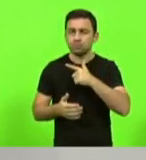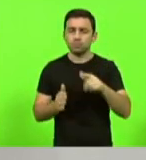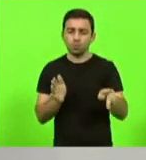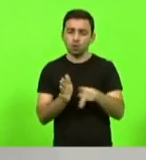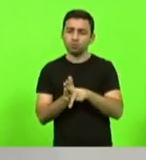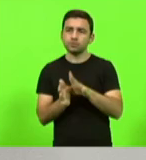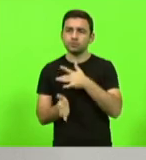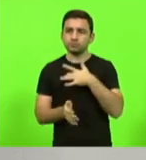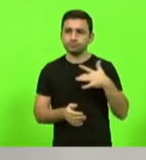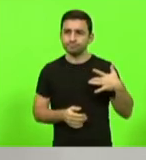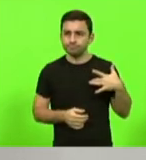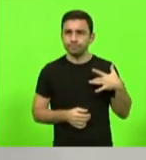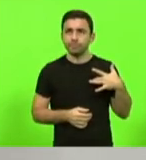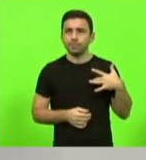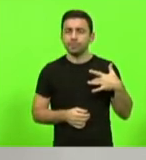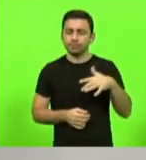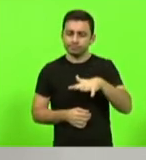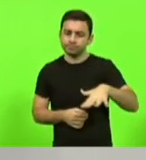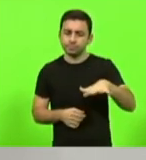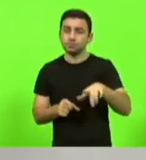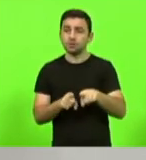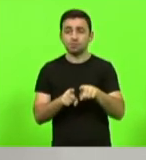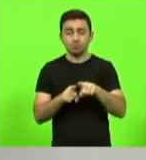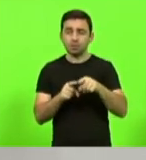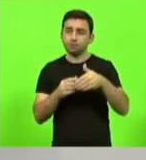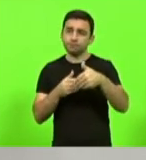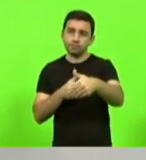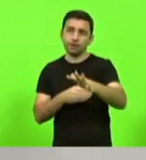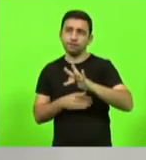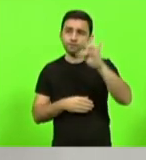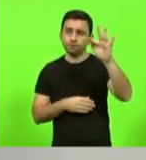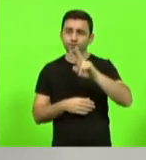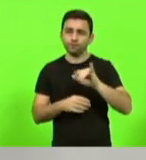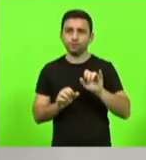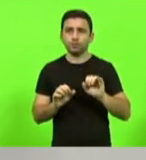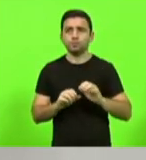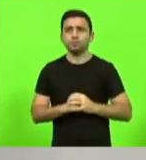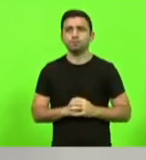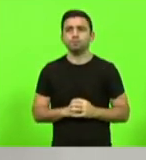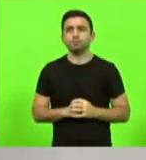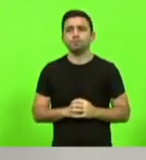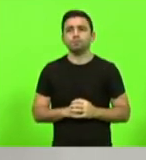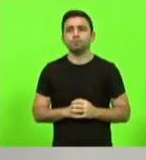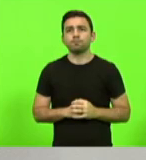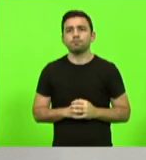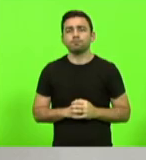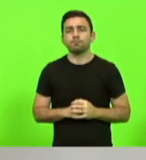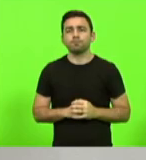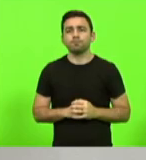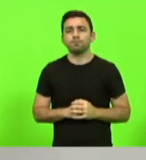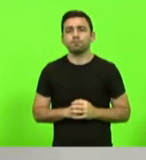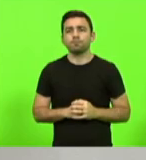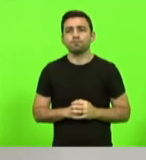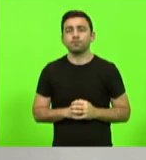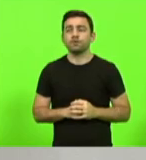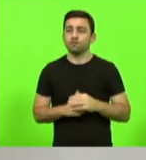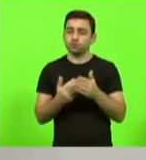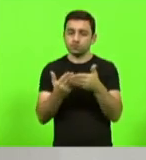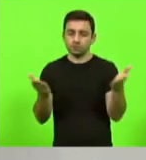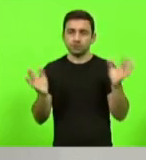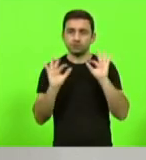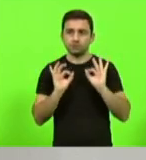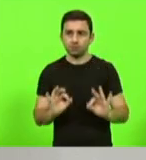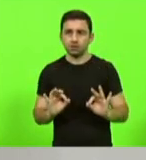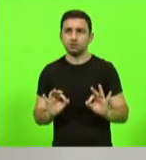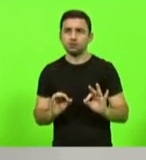se põem e ainda as que estão por vir. Os senhores podem ter certeza que nossa